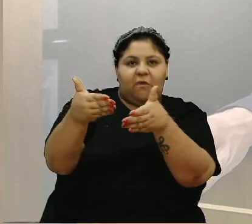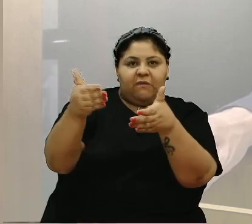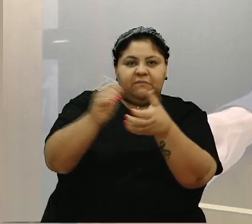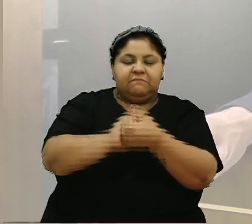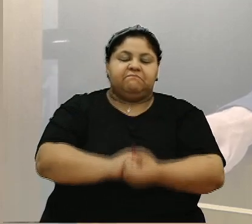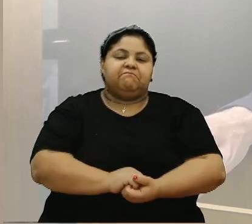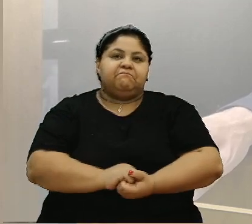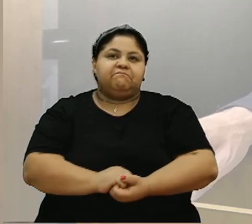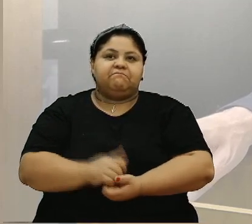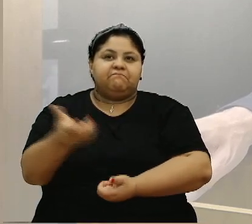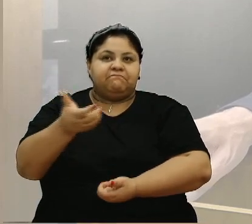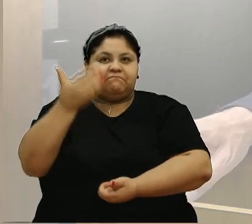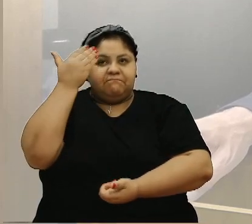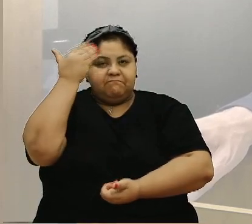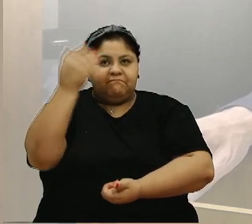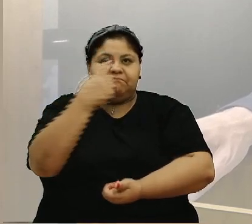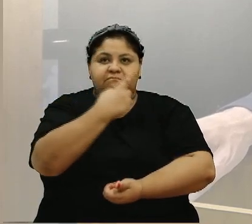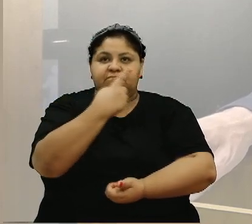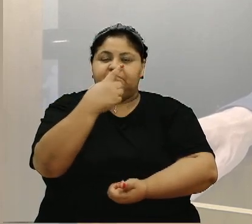Quero agradecer aos